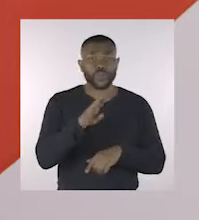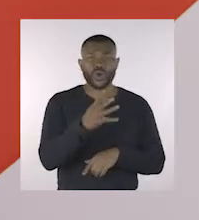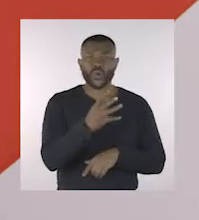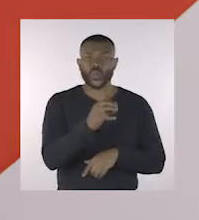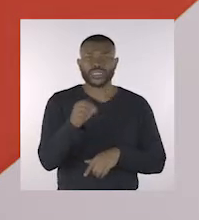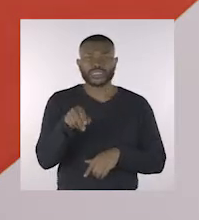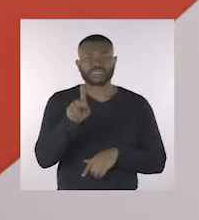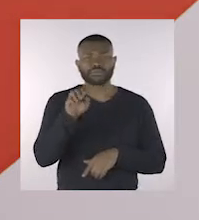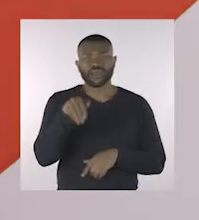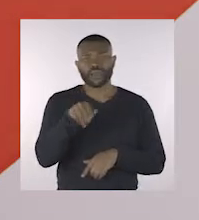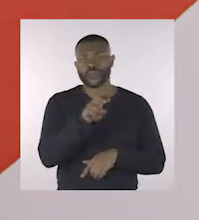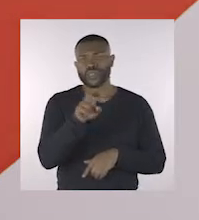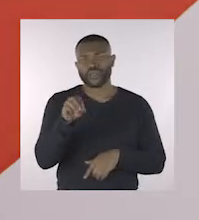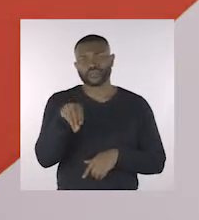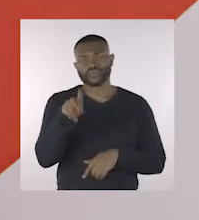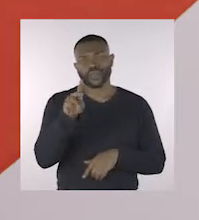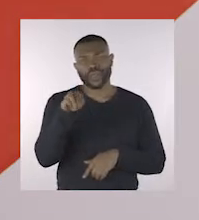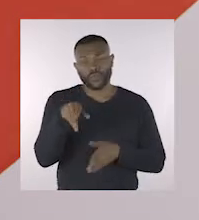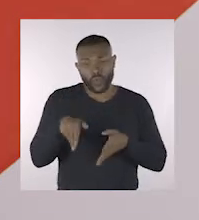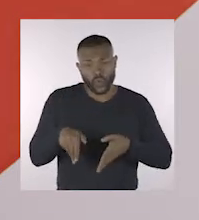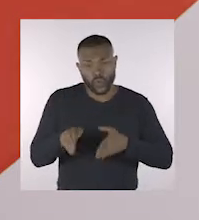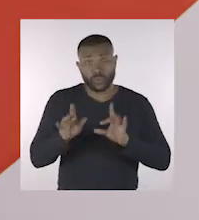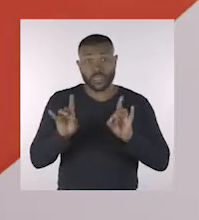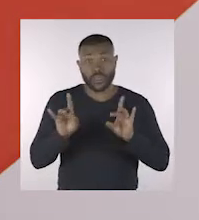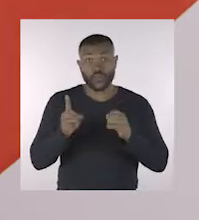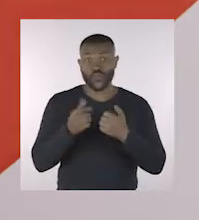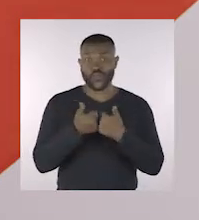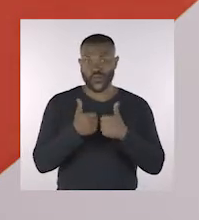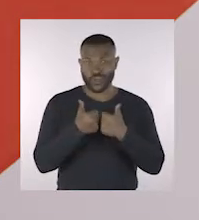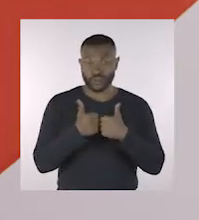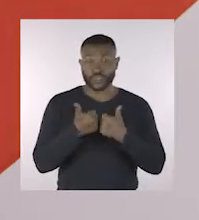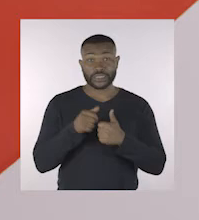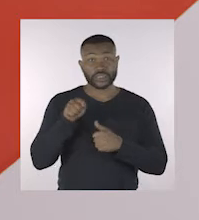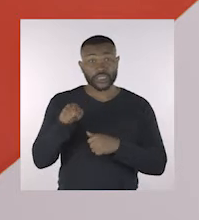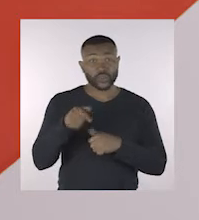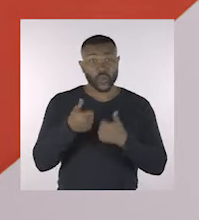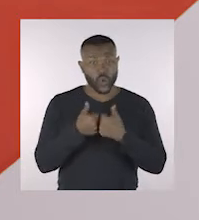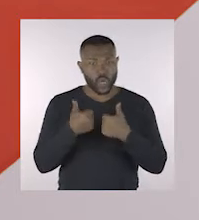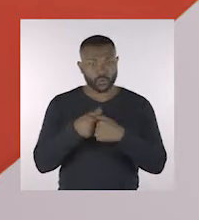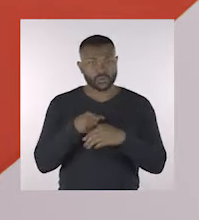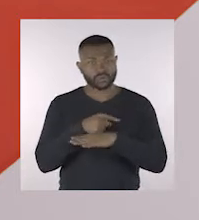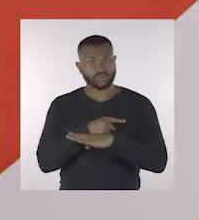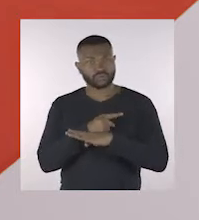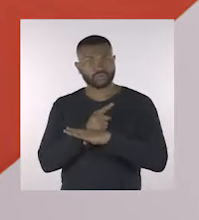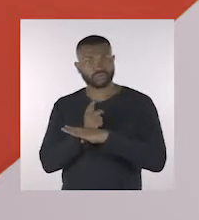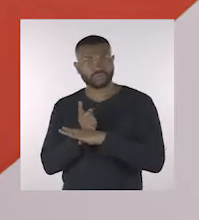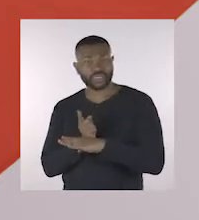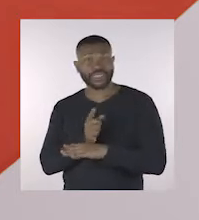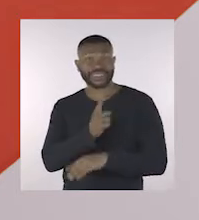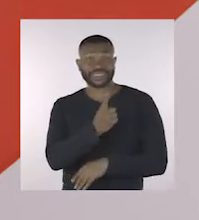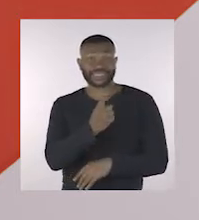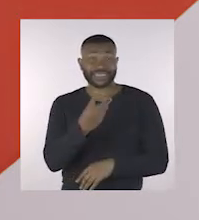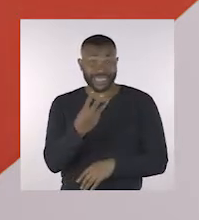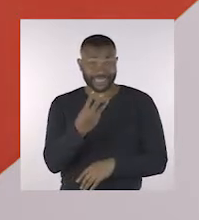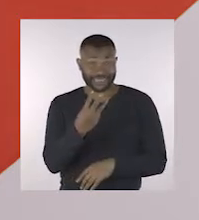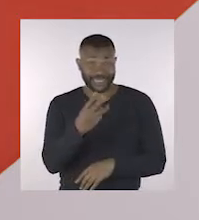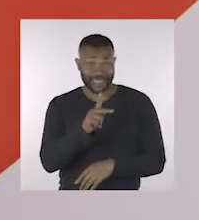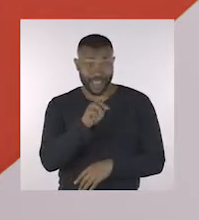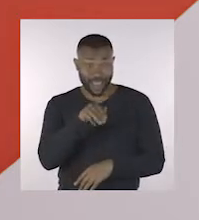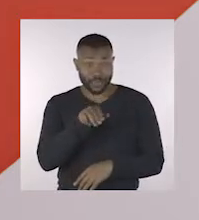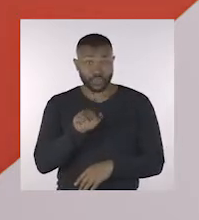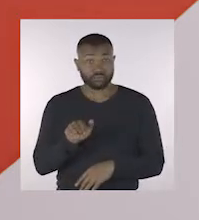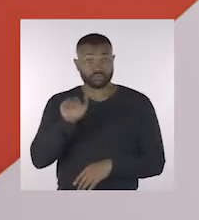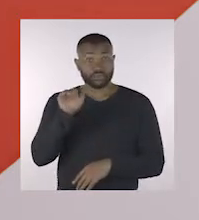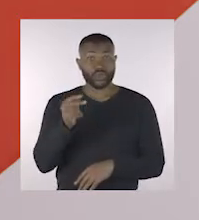mais de 400 500 km de faixa exclusiva na cidade isso Aumentou a velocidade do ônibus de 12 a 13 km por hora